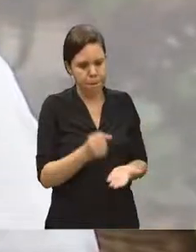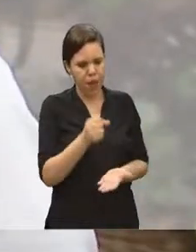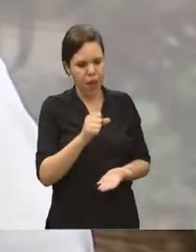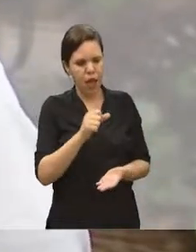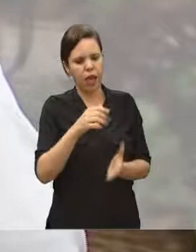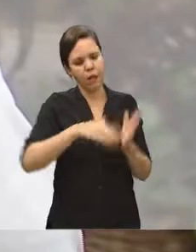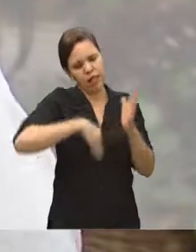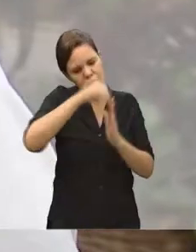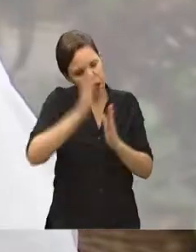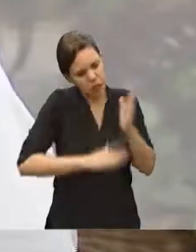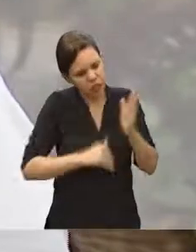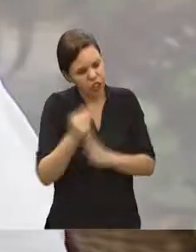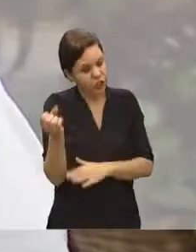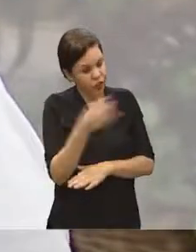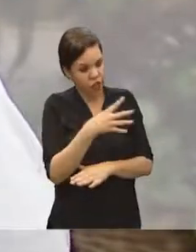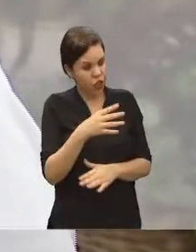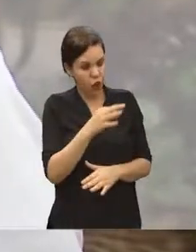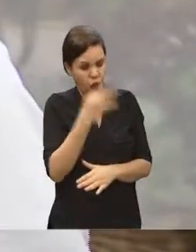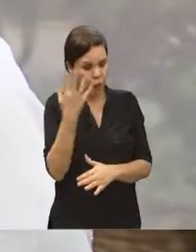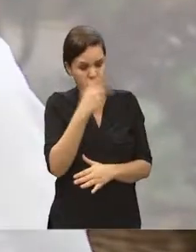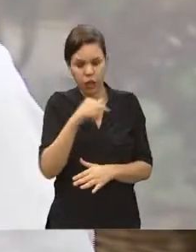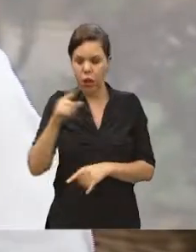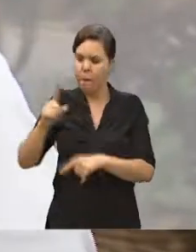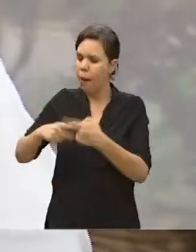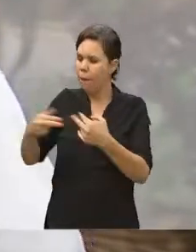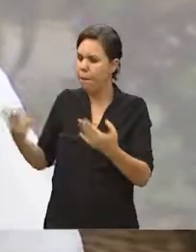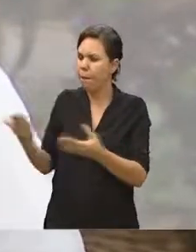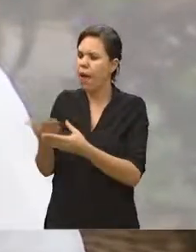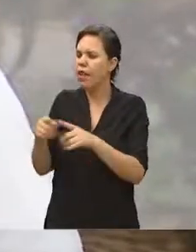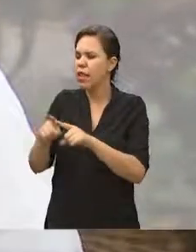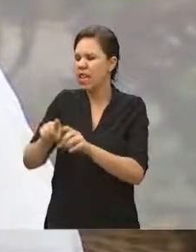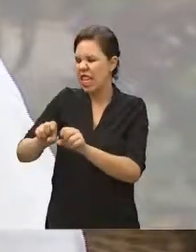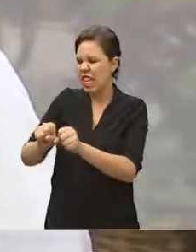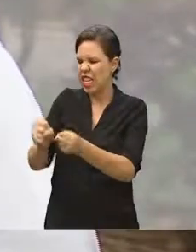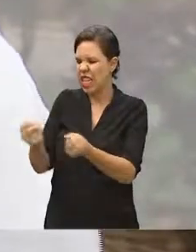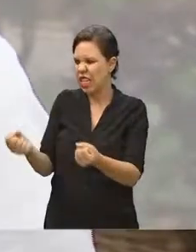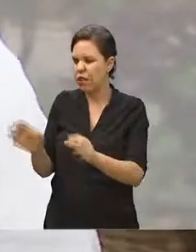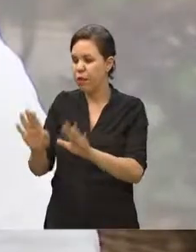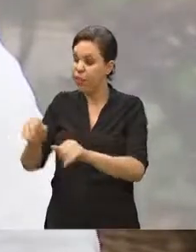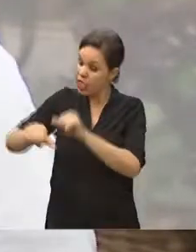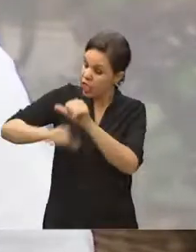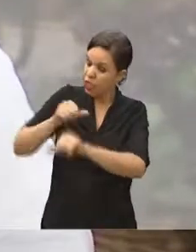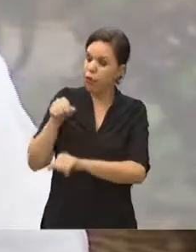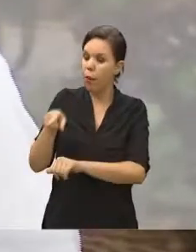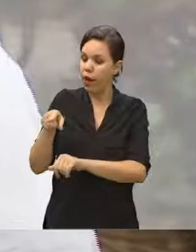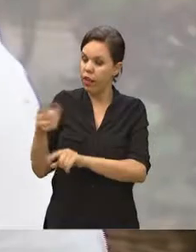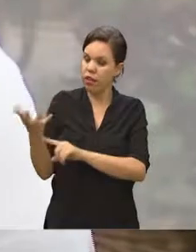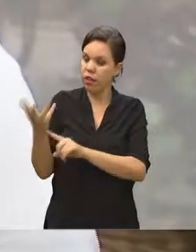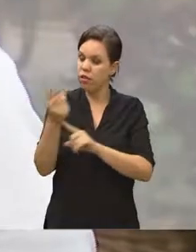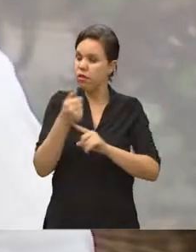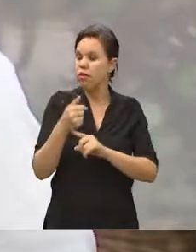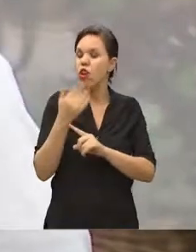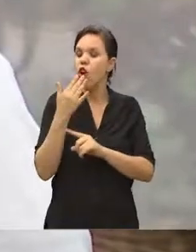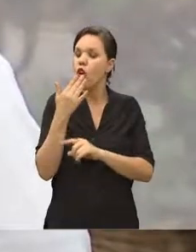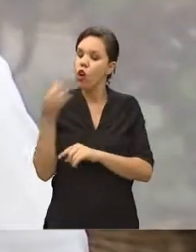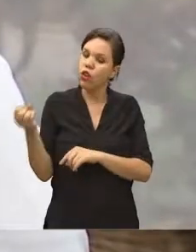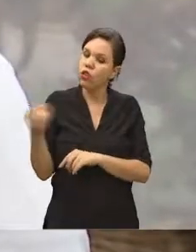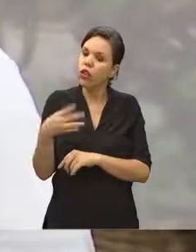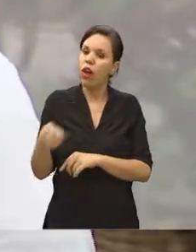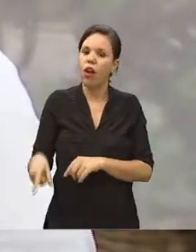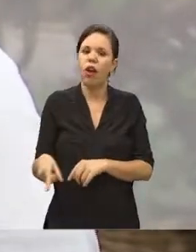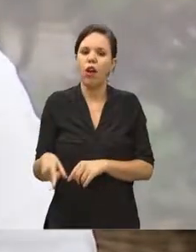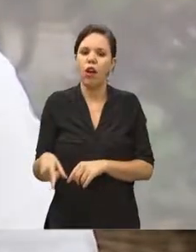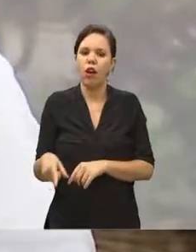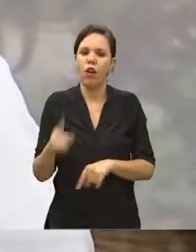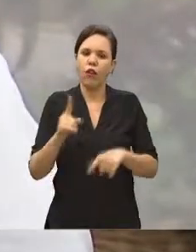tintazinha transparente, ou até uma peça que, sei lá, tá amassada, e você transformar aquilo, você dar uma cor nova, você